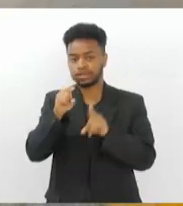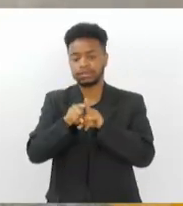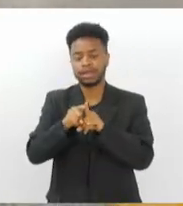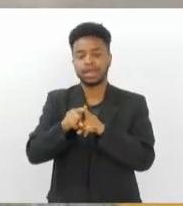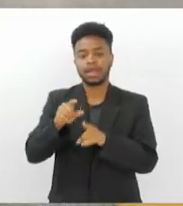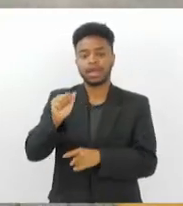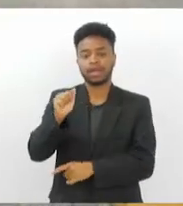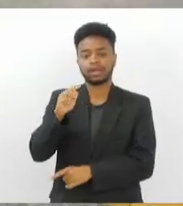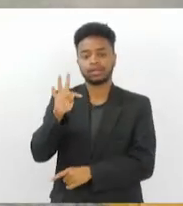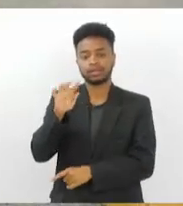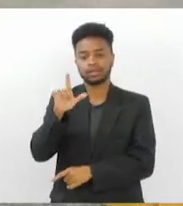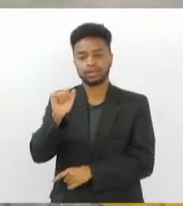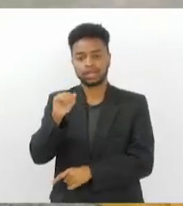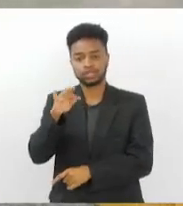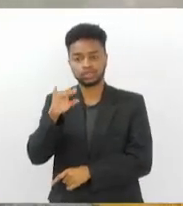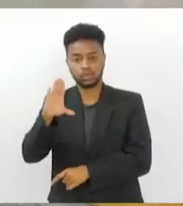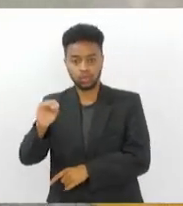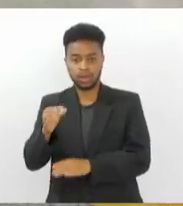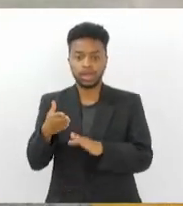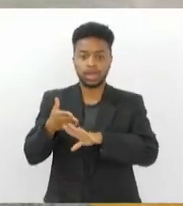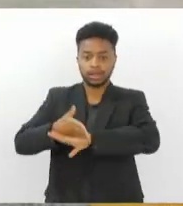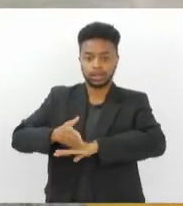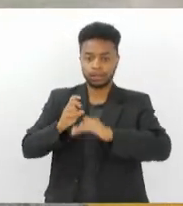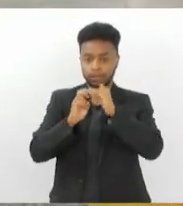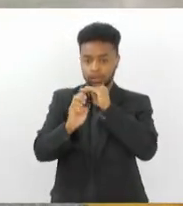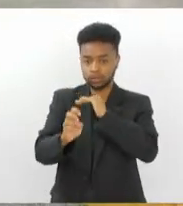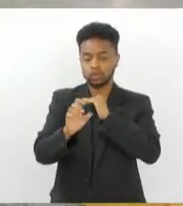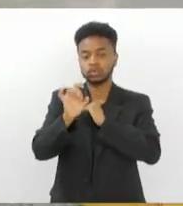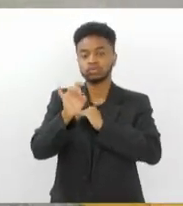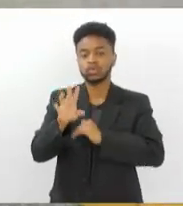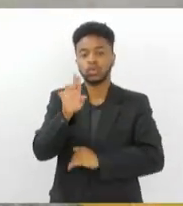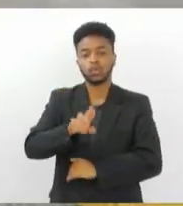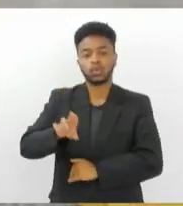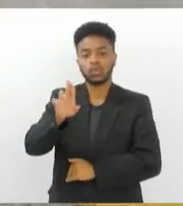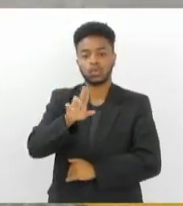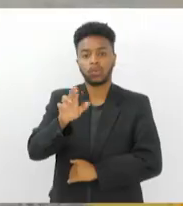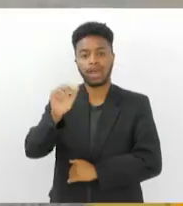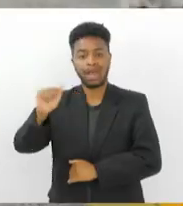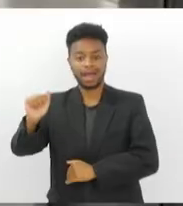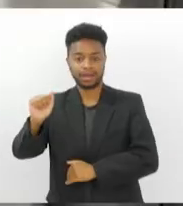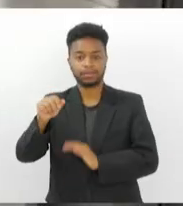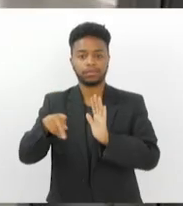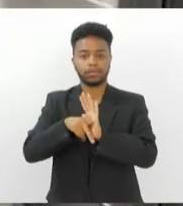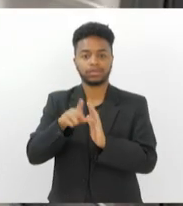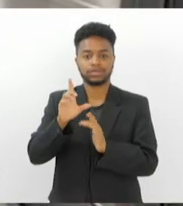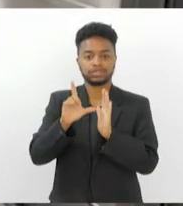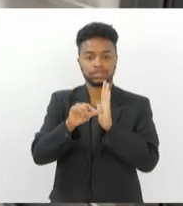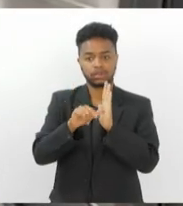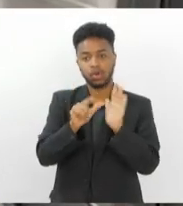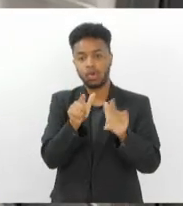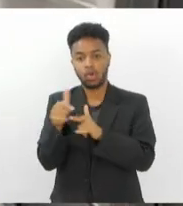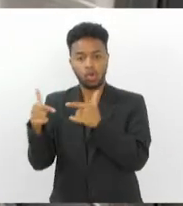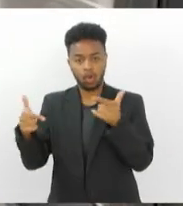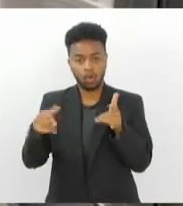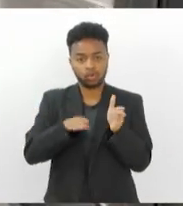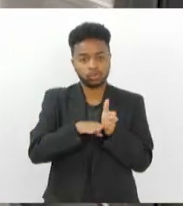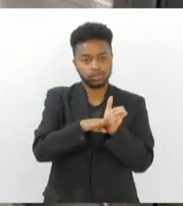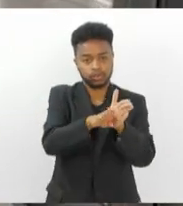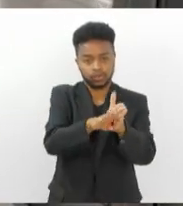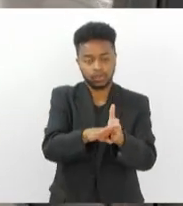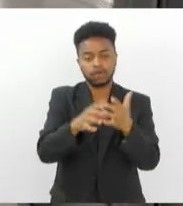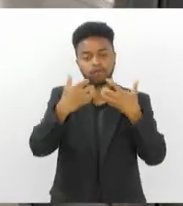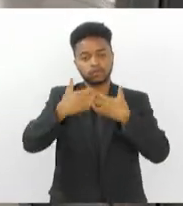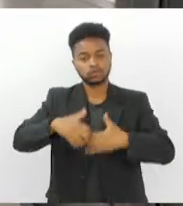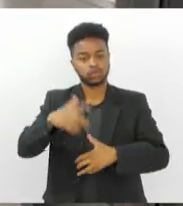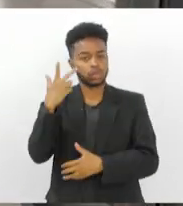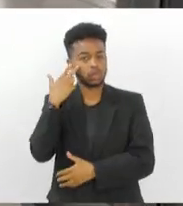embarque no sistema metroviário será feito exclusivamente pelo acesso a da central as demais estações do sistema funcionarão